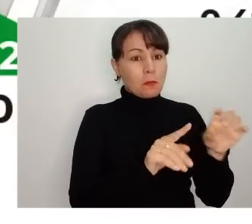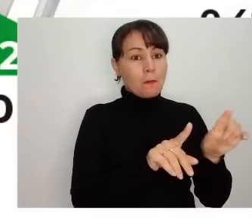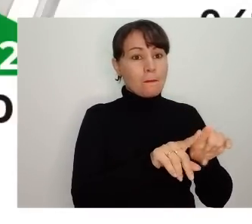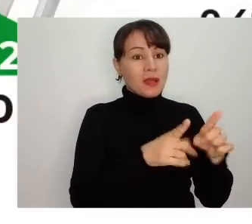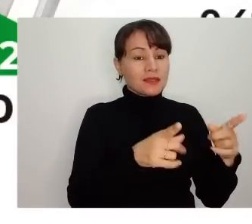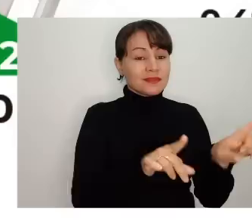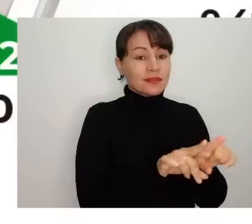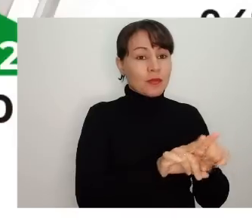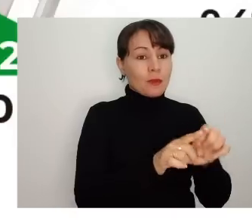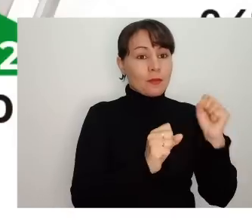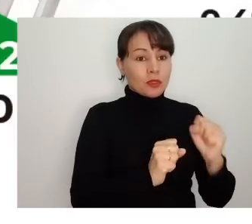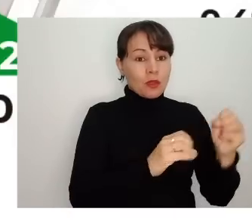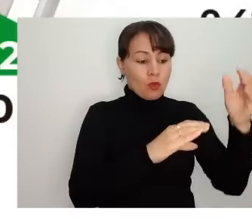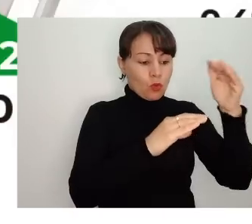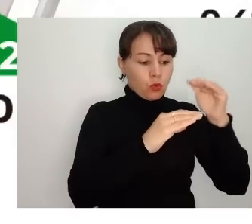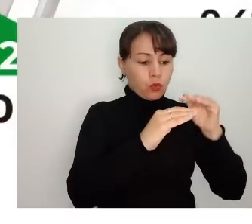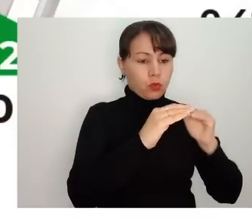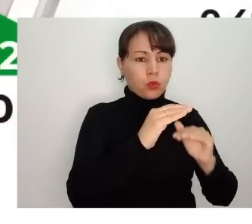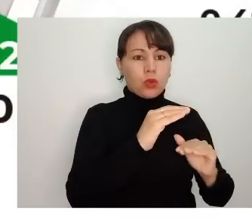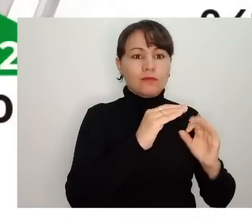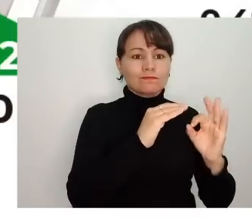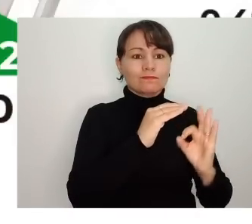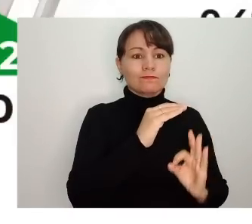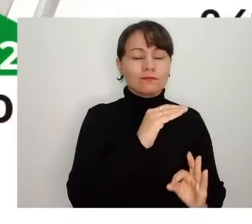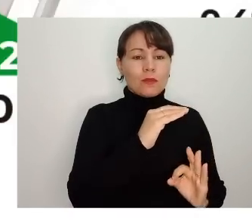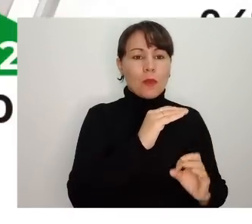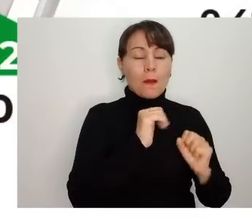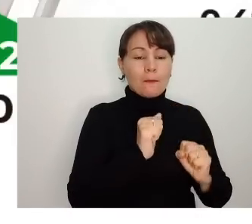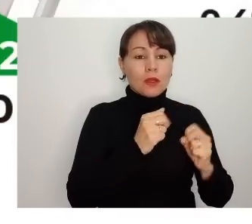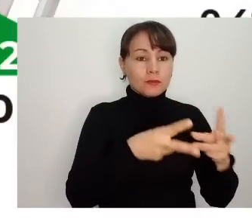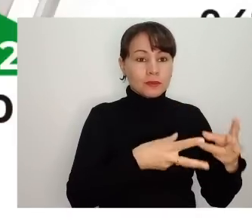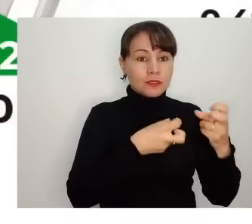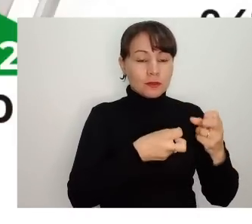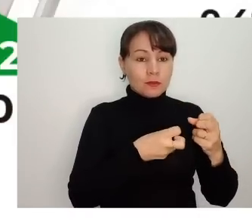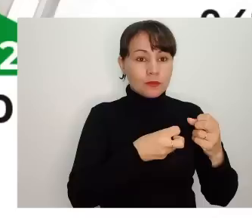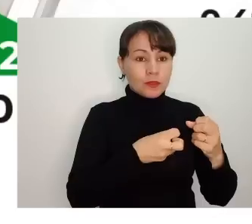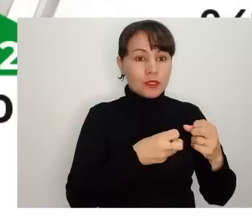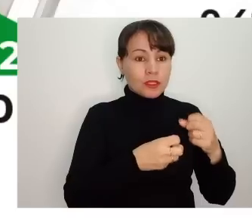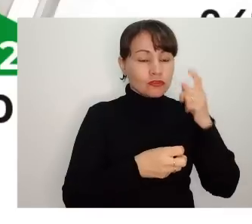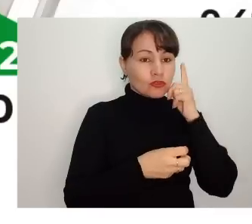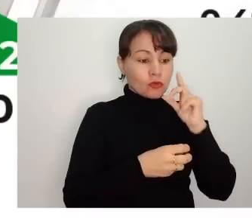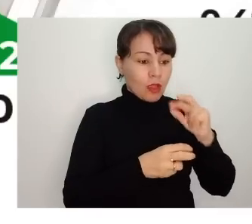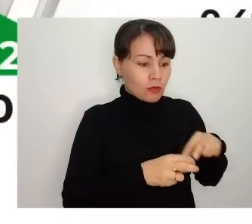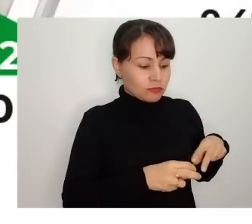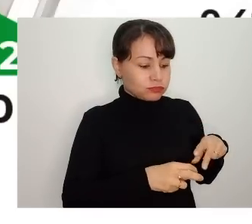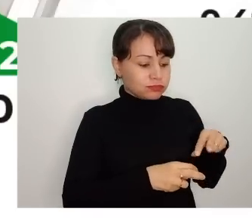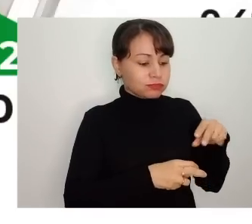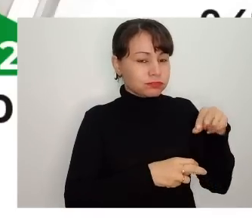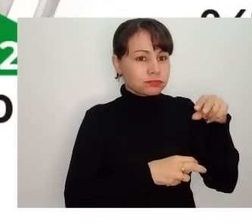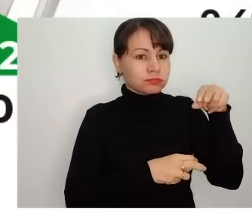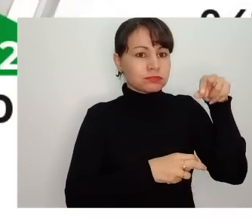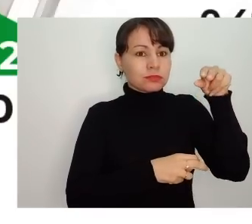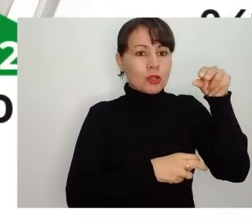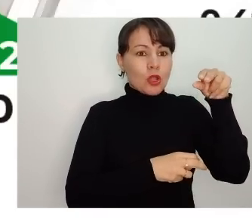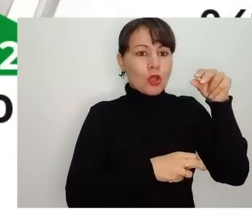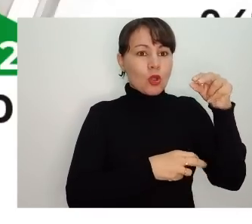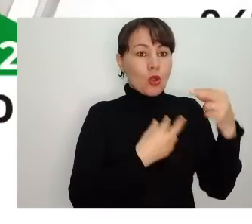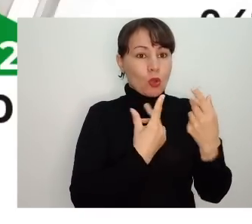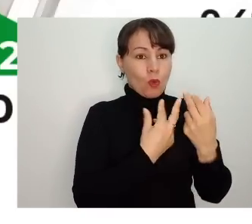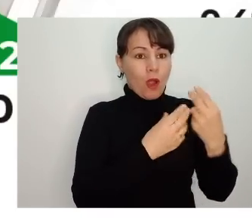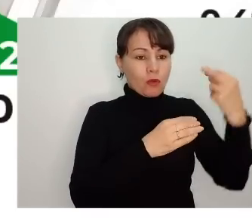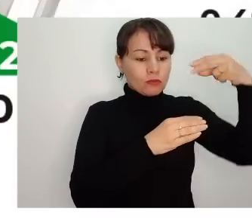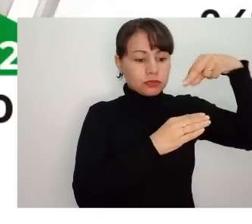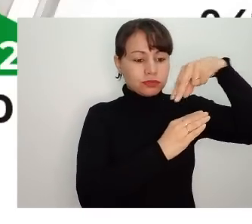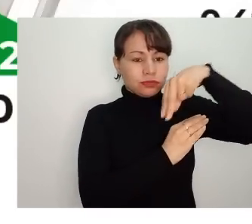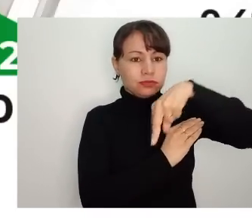podemos reduzir essas medidas. Ou seja, aqui do lado a gente pode observar que a gente pode subir as escadas, como nós também